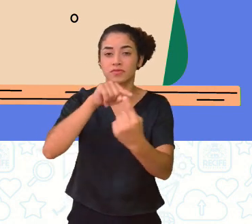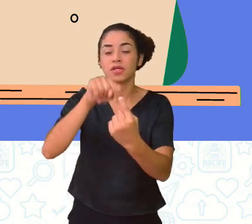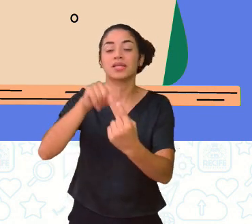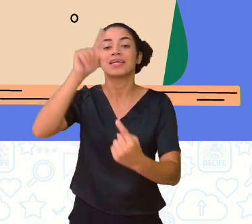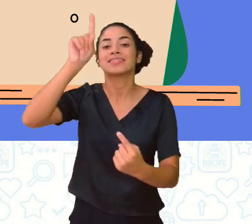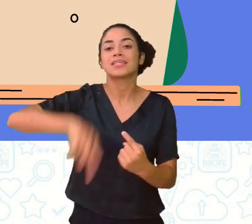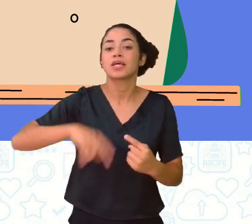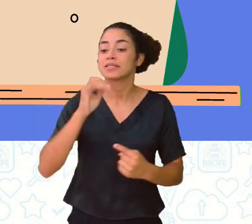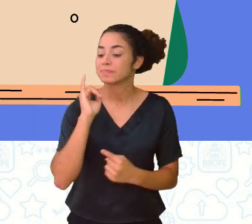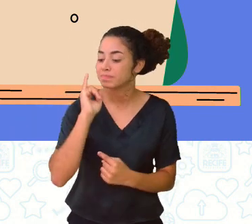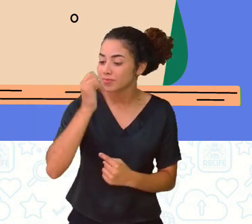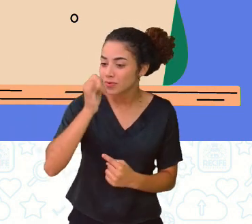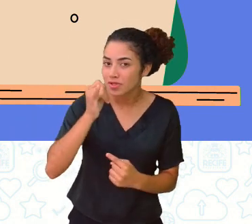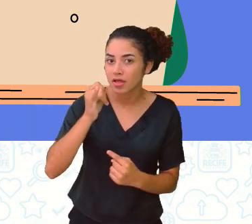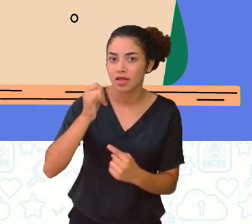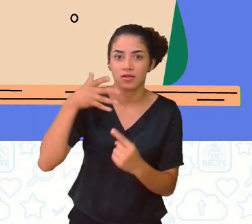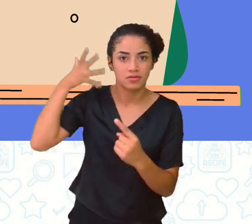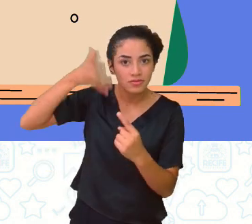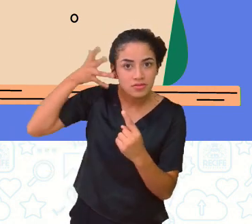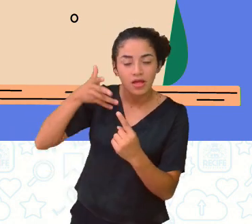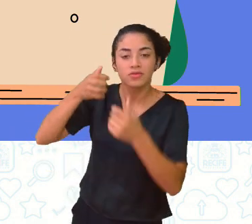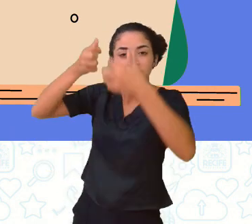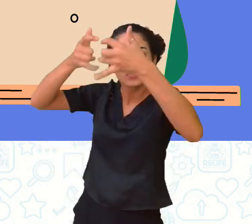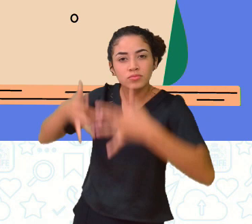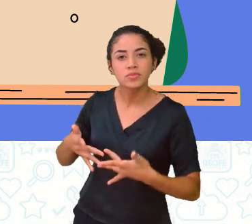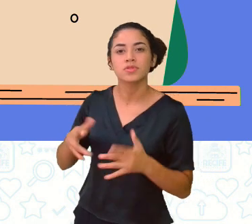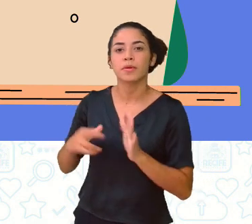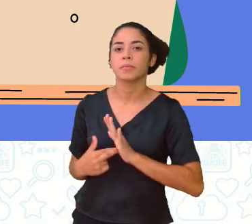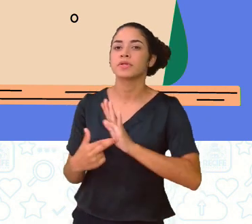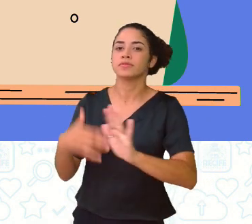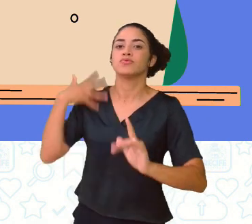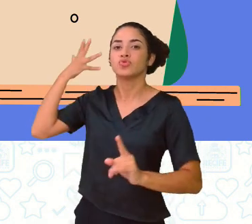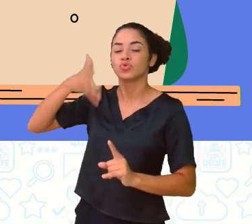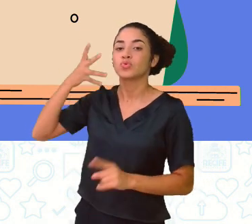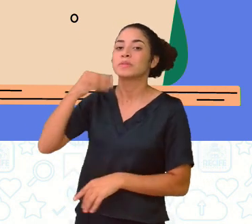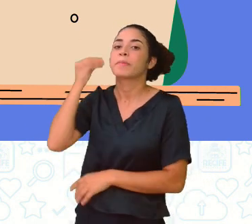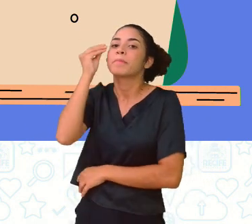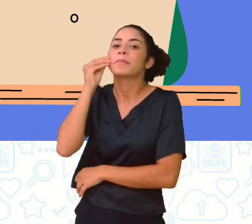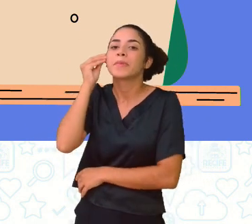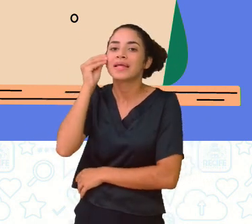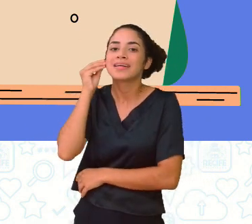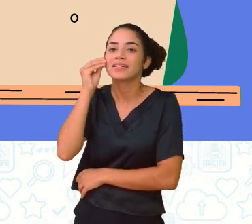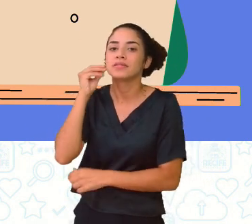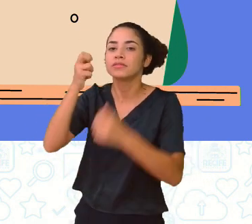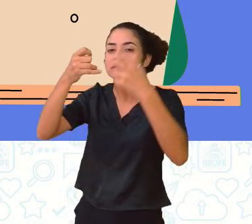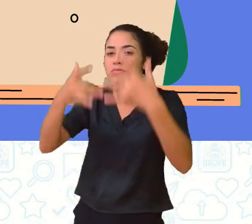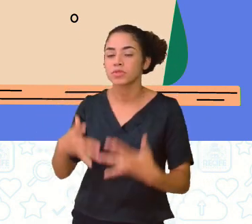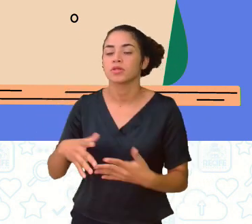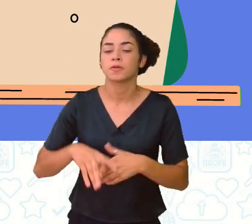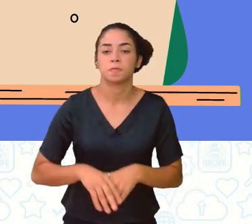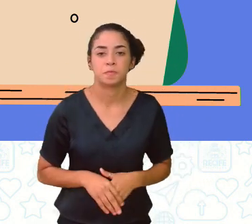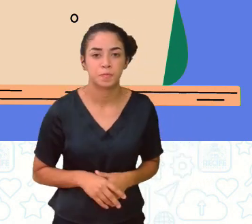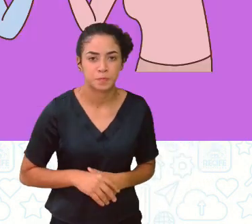de contar pelo discurso, né, representação pelo discurso de experiências, do relatar,